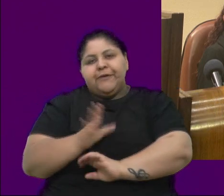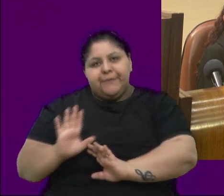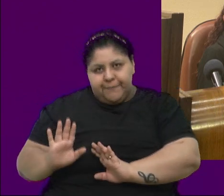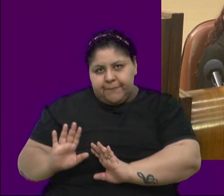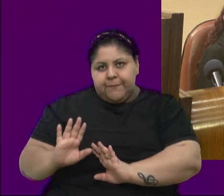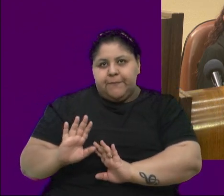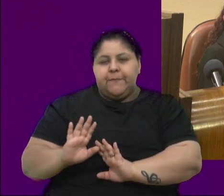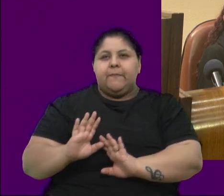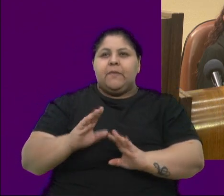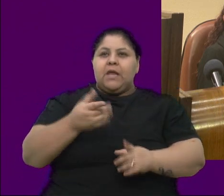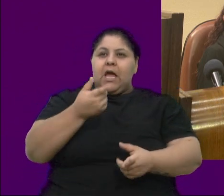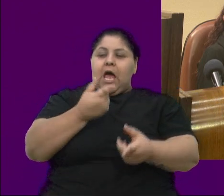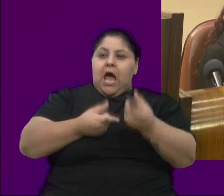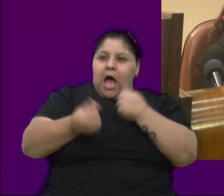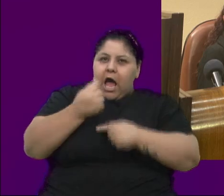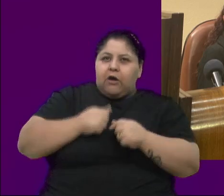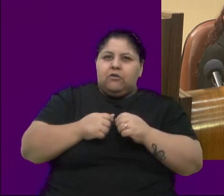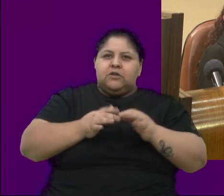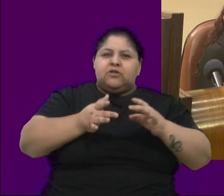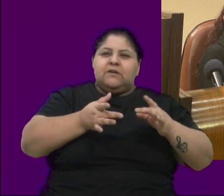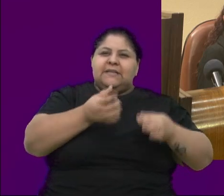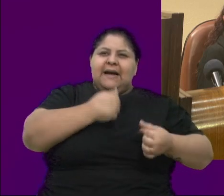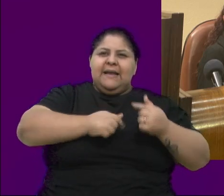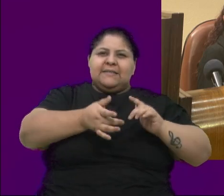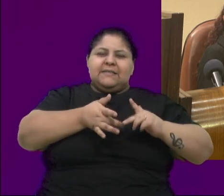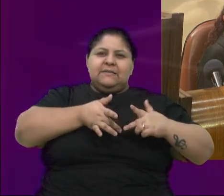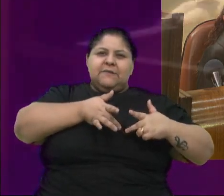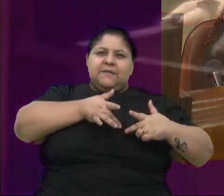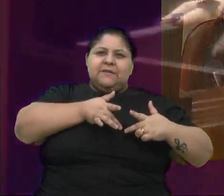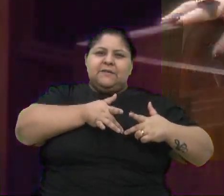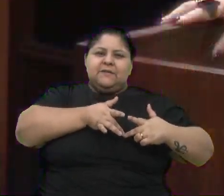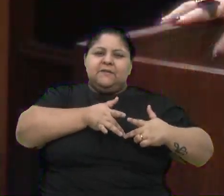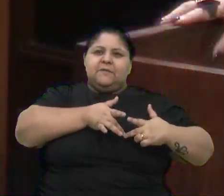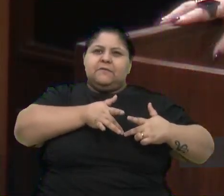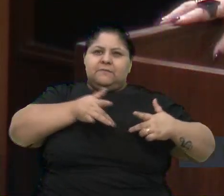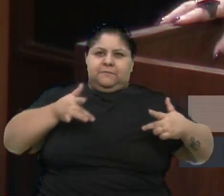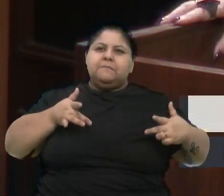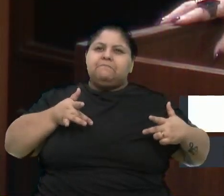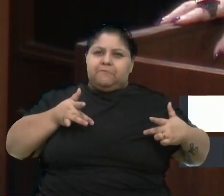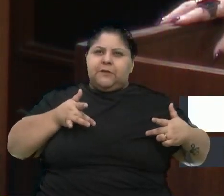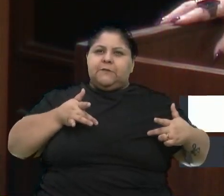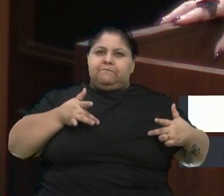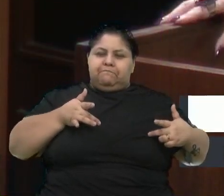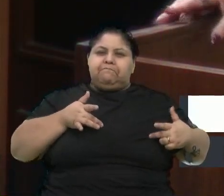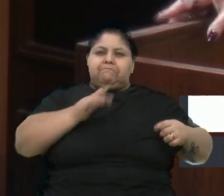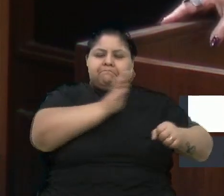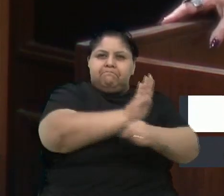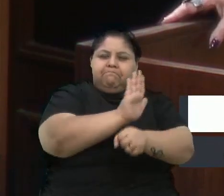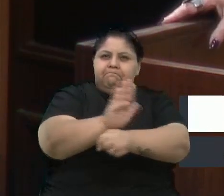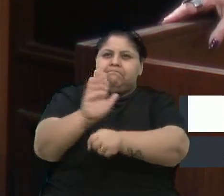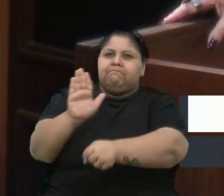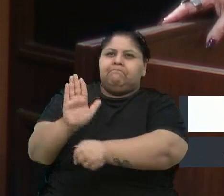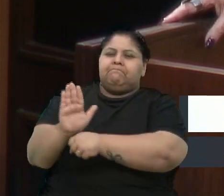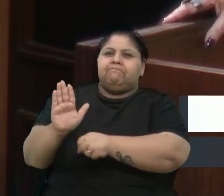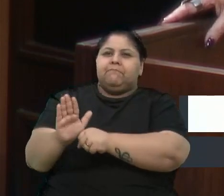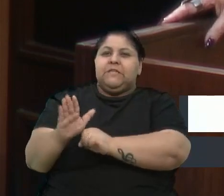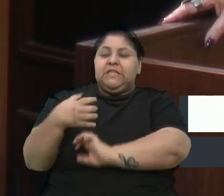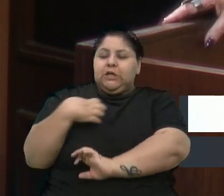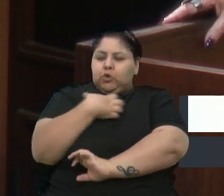economia solidária, ela tem como princípio, né, a cooperação, uma